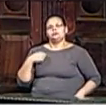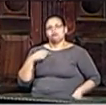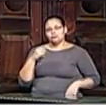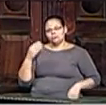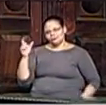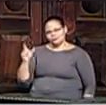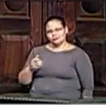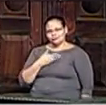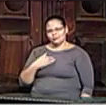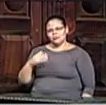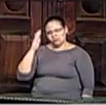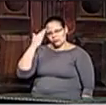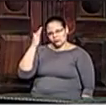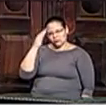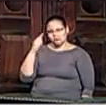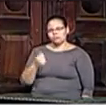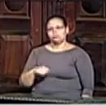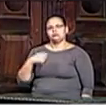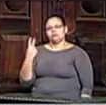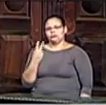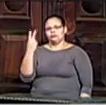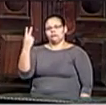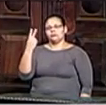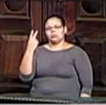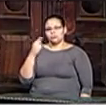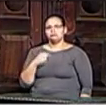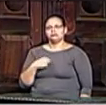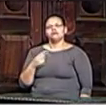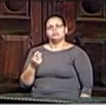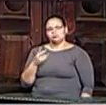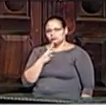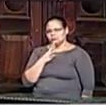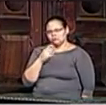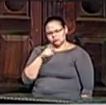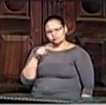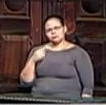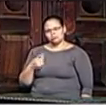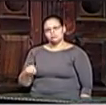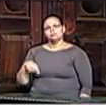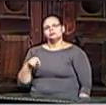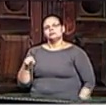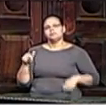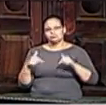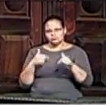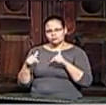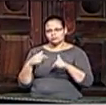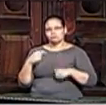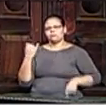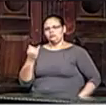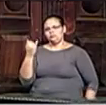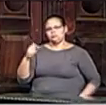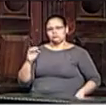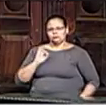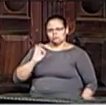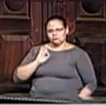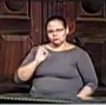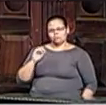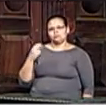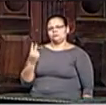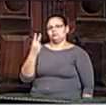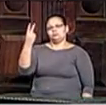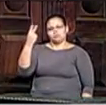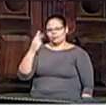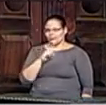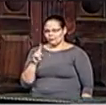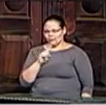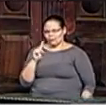precisamos valorizar, precisamos reconhecer esse trabalho tão importante desses policiais e aqui valorizar e não